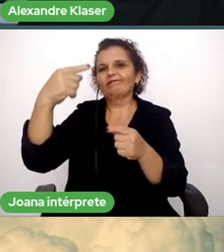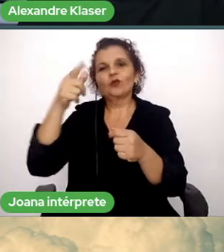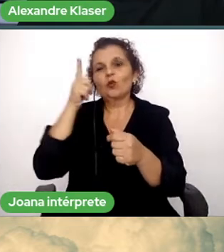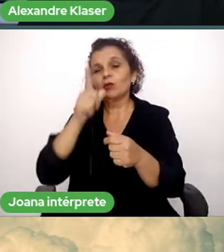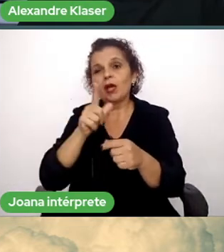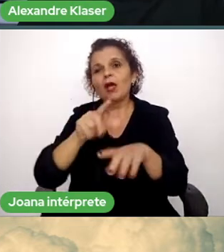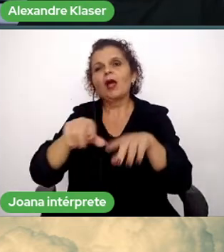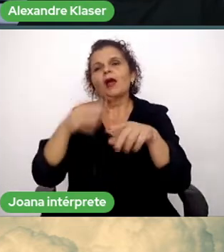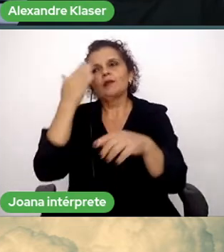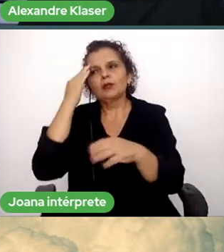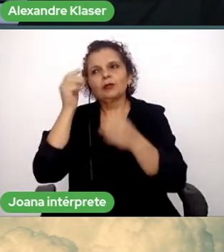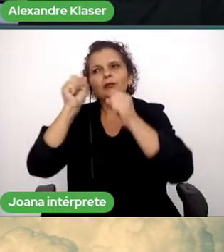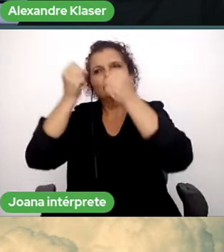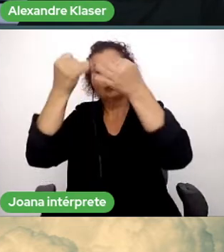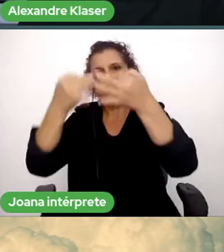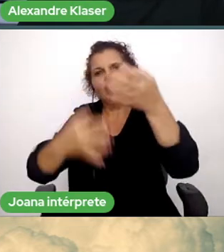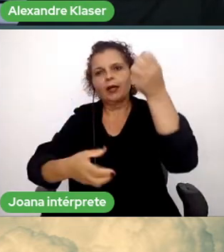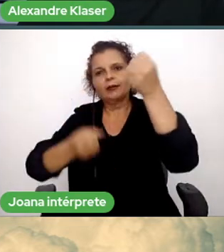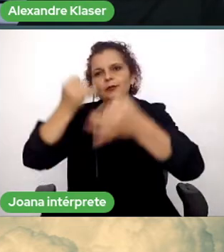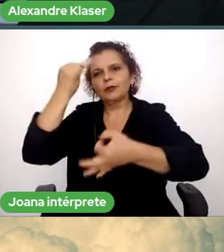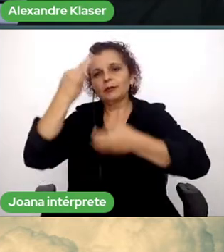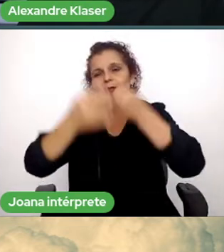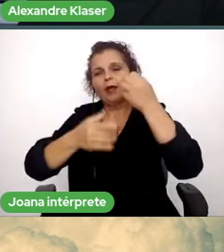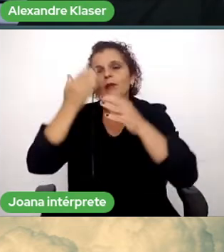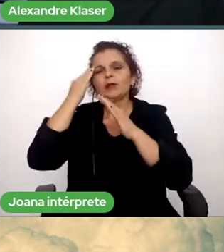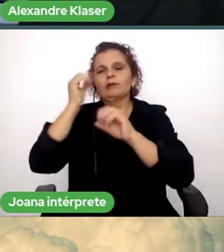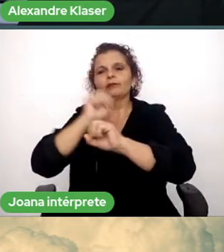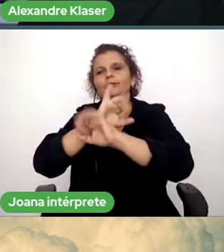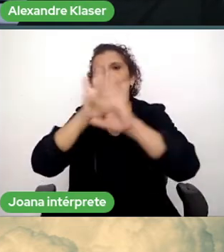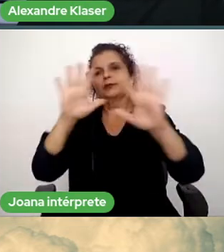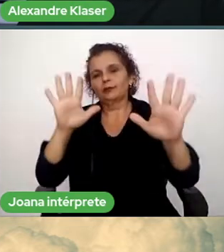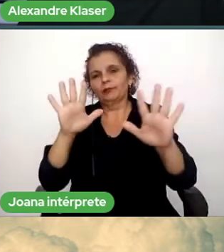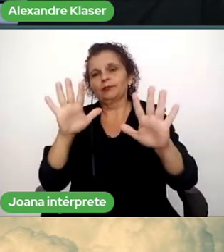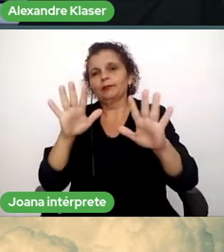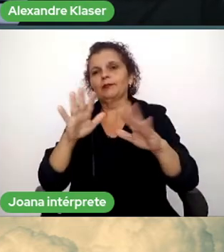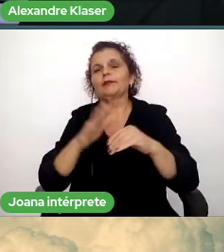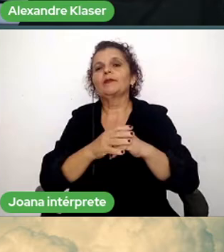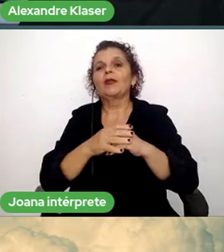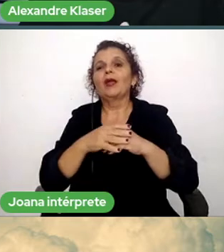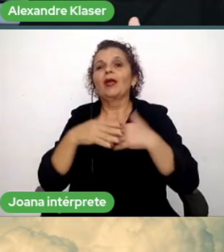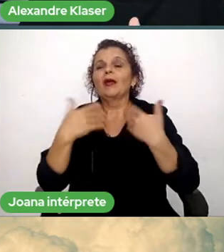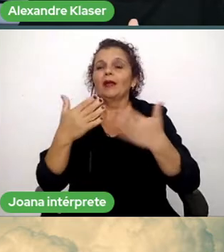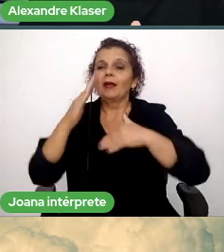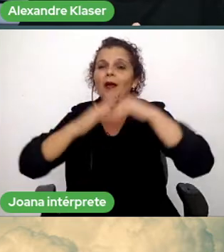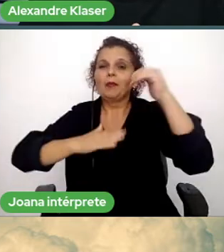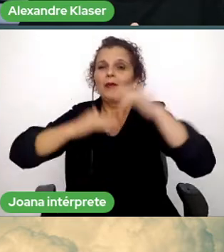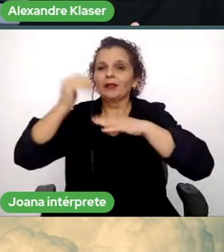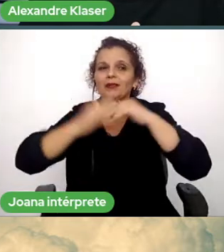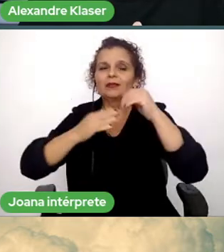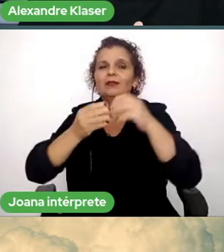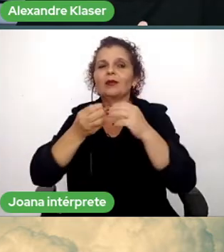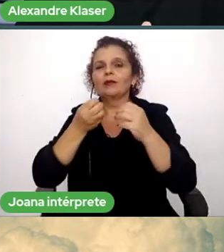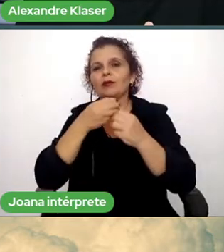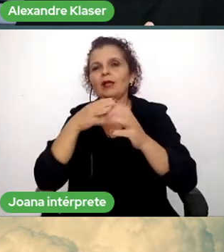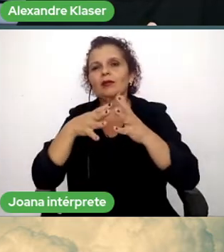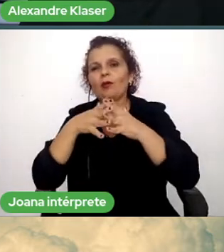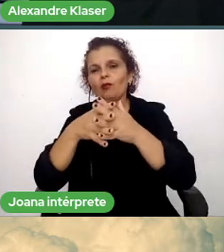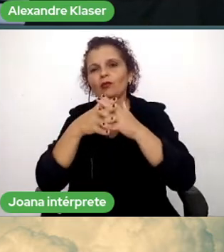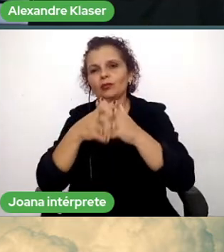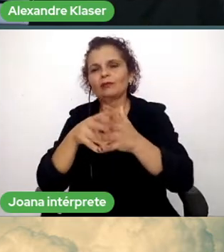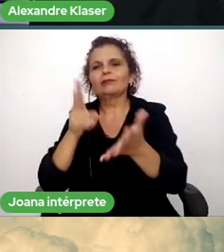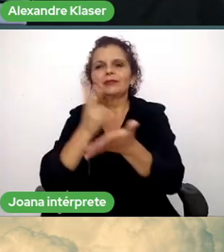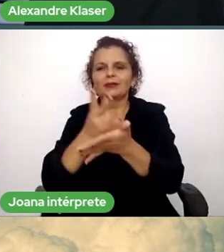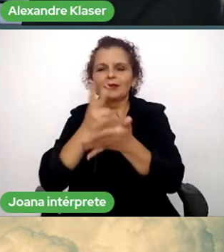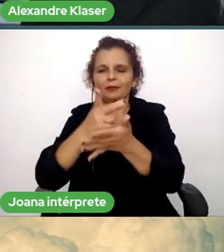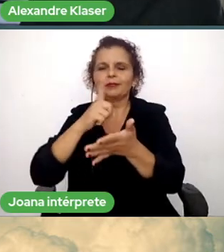que entender e adotar as novas práticas. E nem toda prática vai chegar sem alguma confusão, porque ela basicamente, assim,